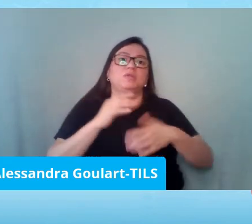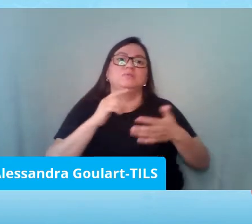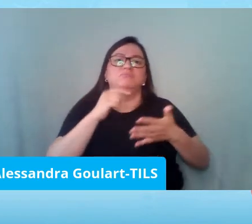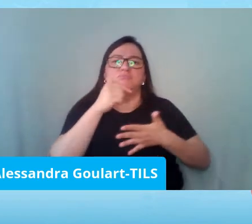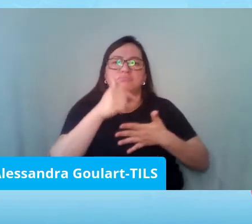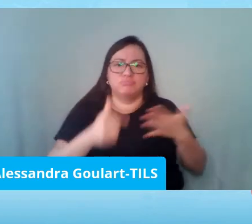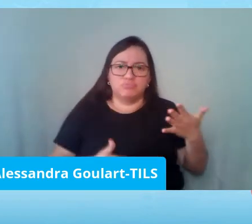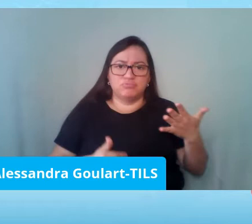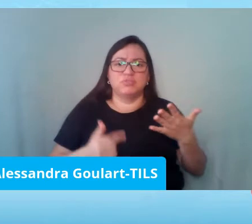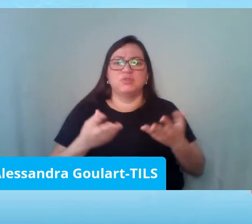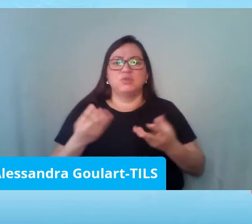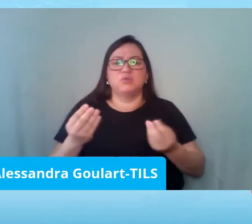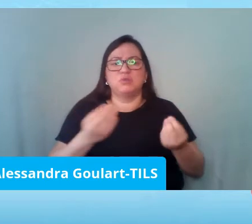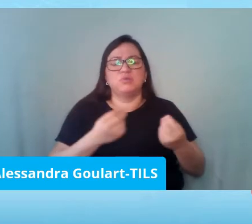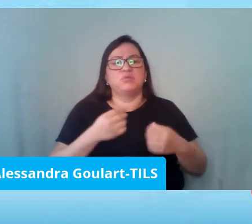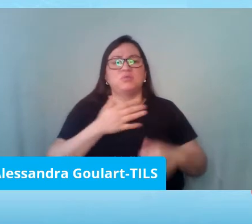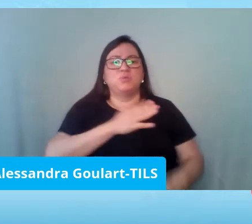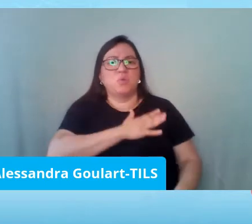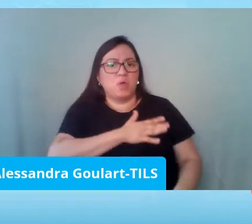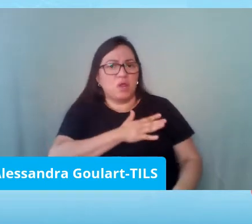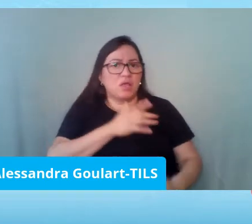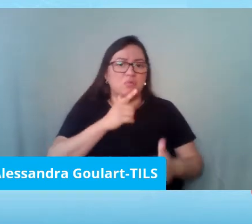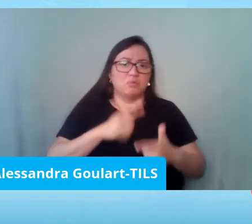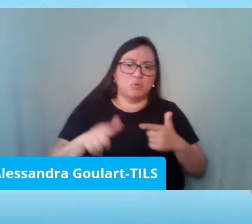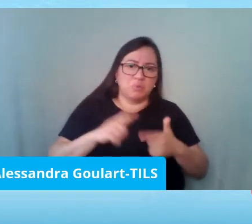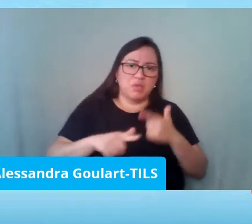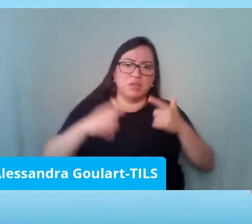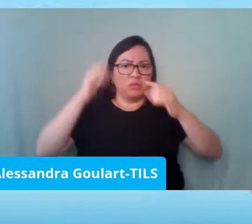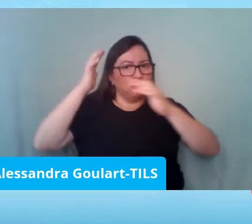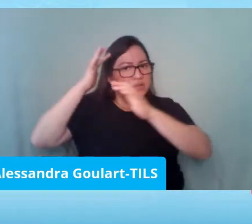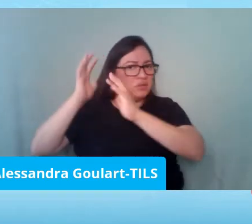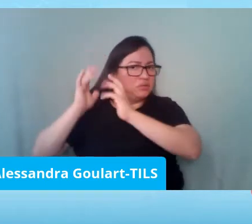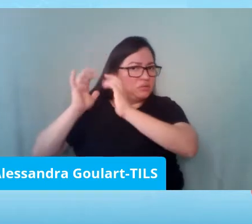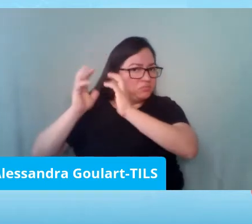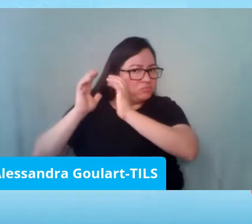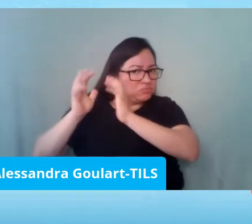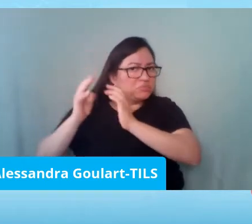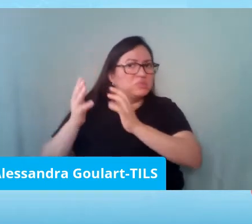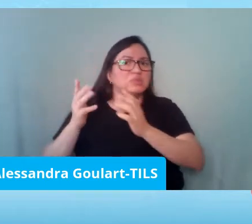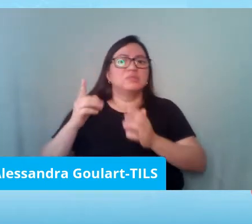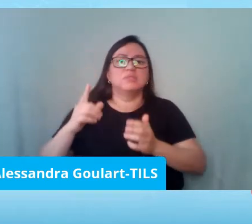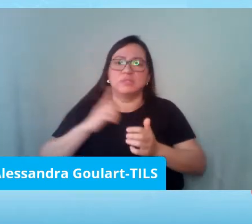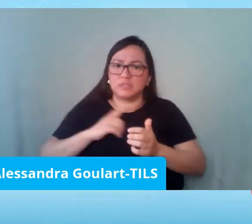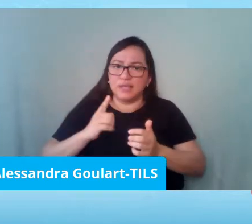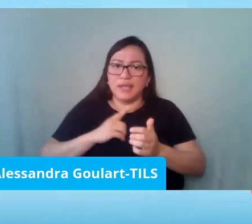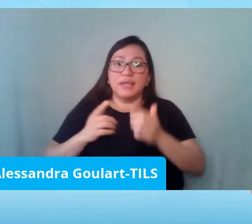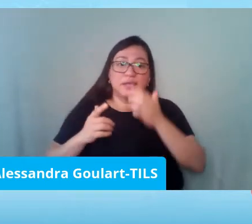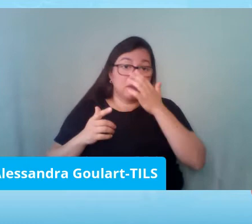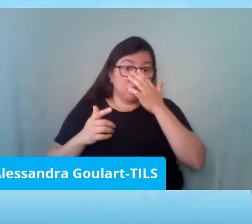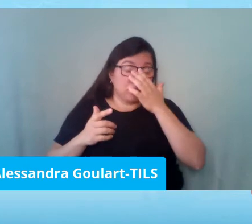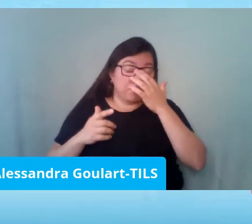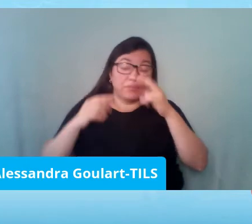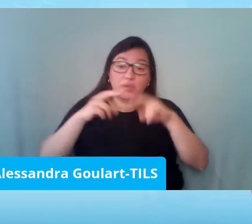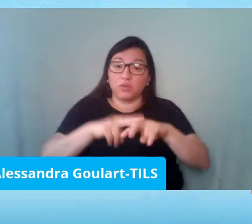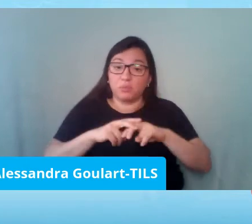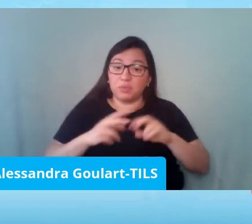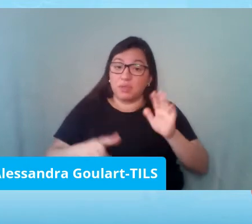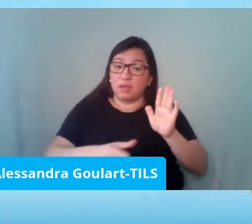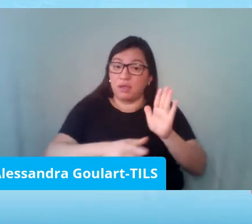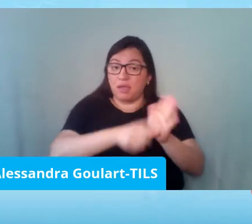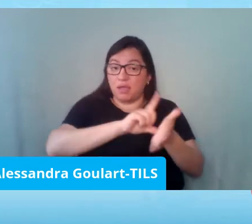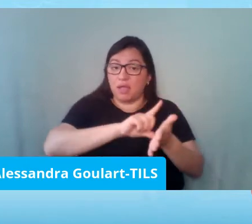neurológico, cardiovascular, né, uma neurosífilis. Então, isso precisa estar na rotina. E por isso é